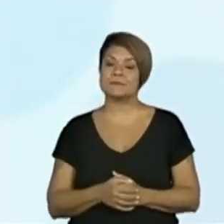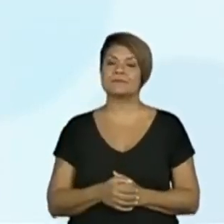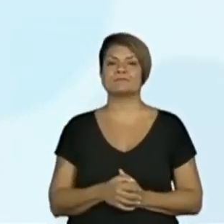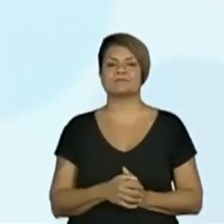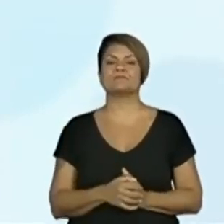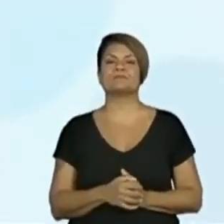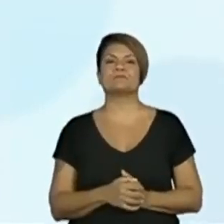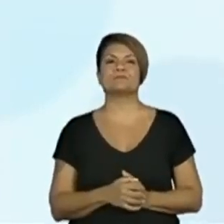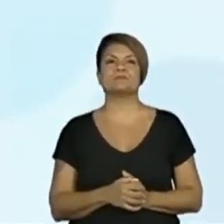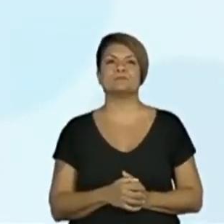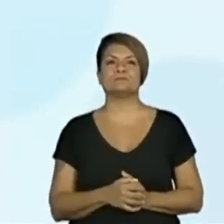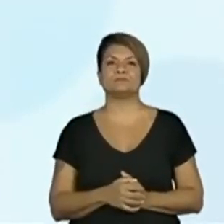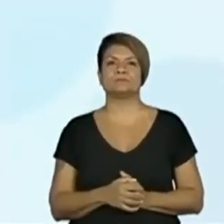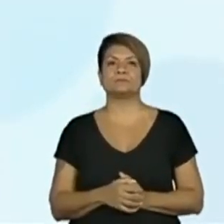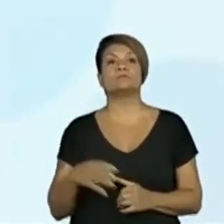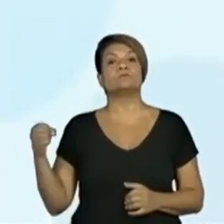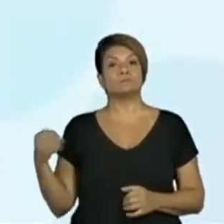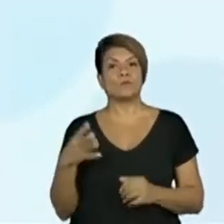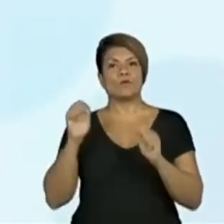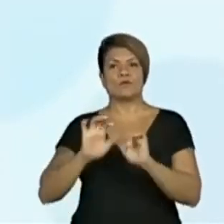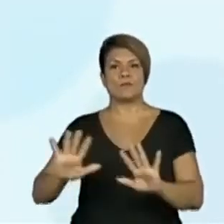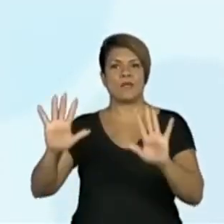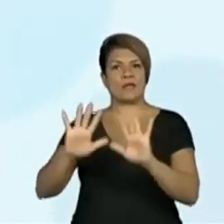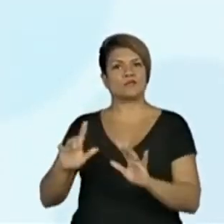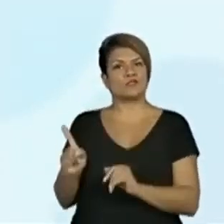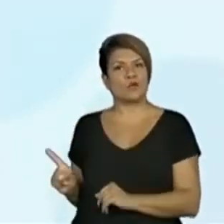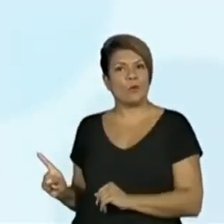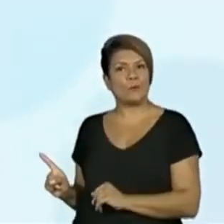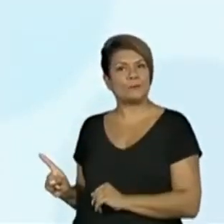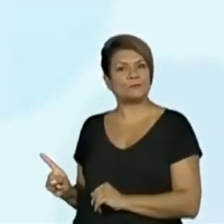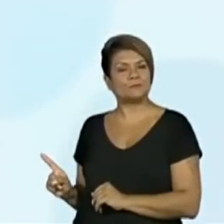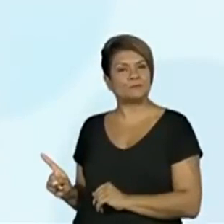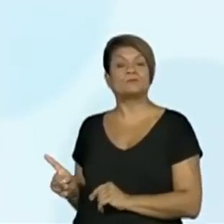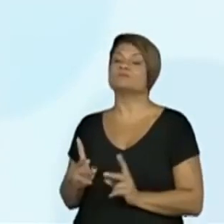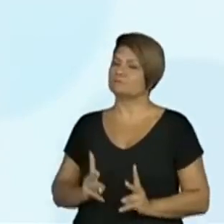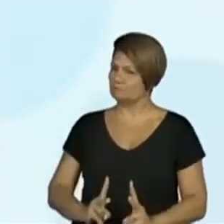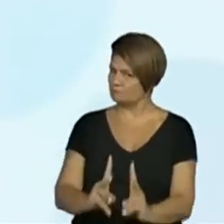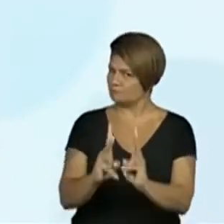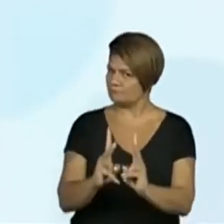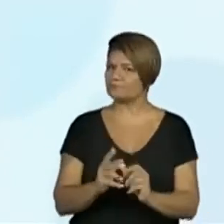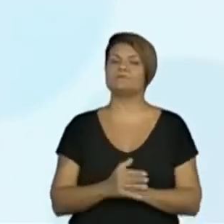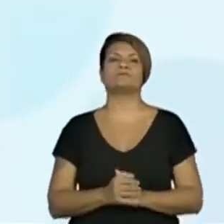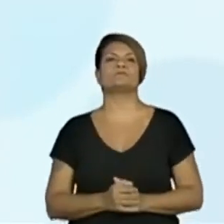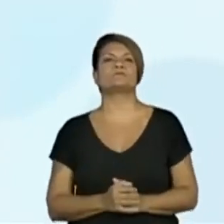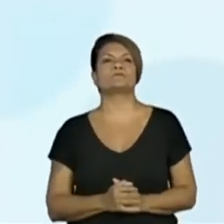ainda. Uma nova imagem e a continuação da história.